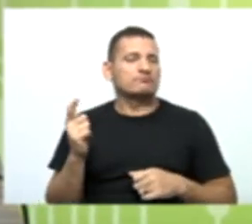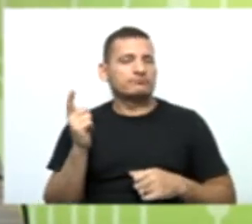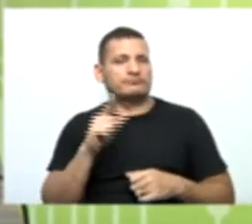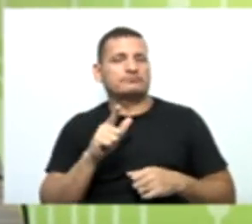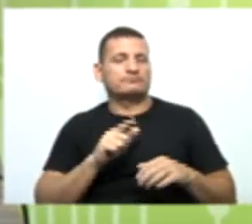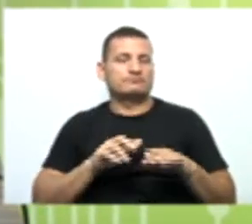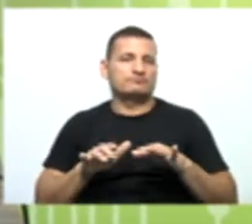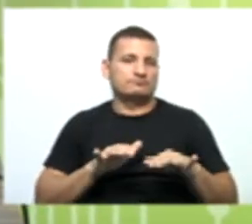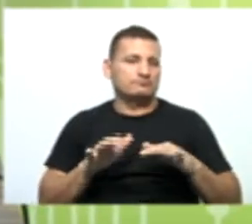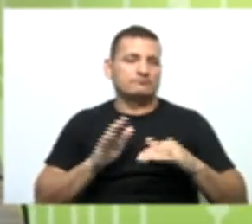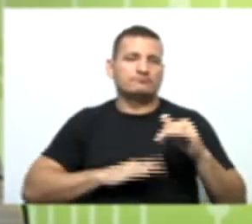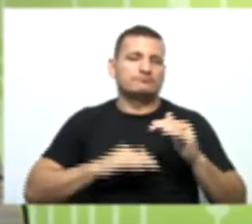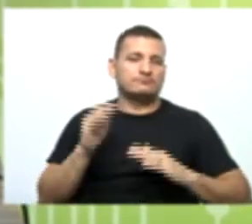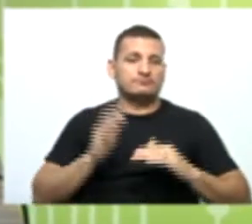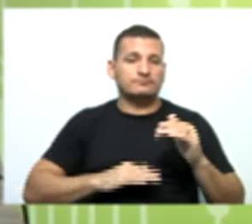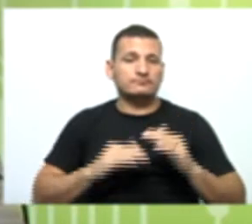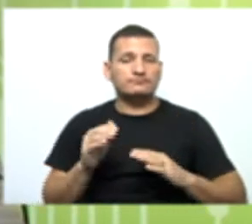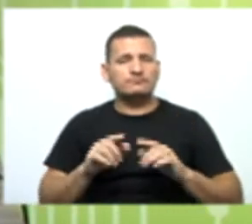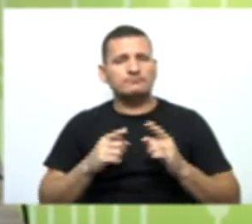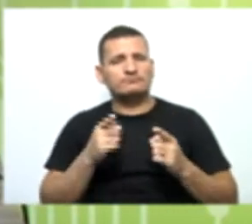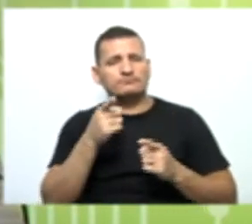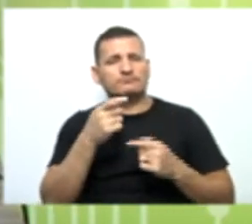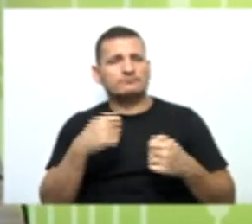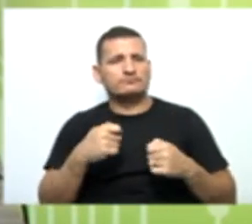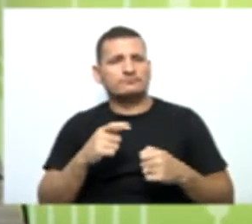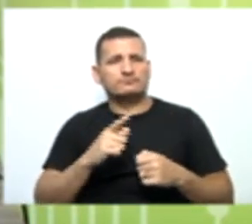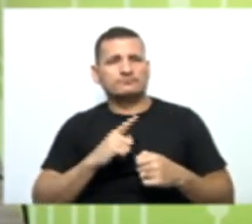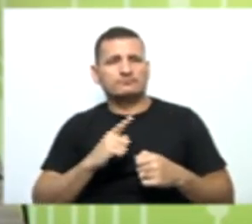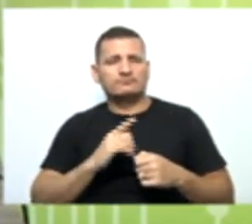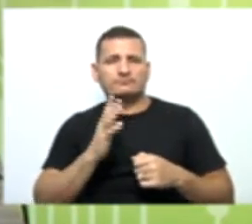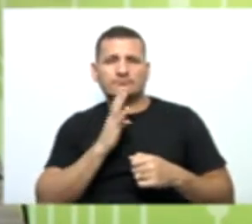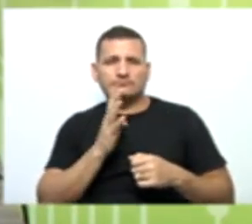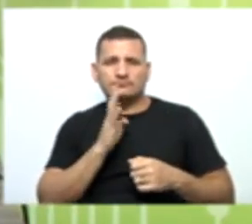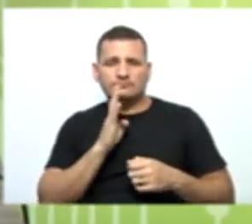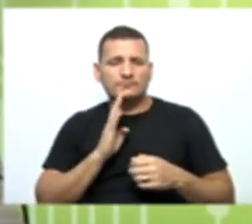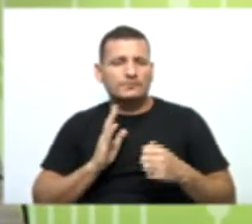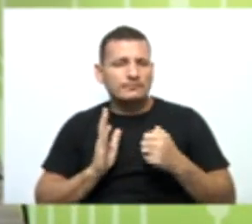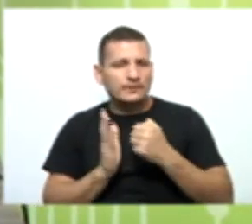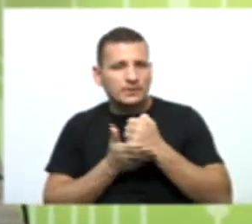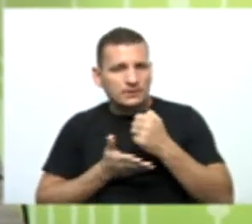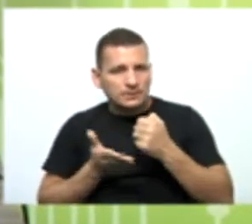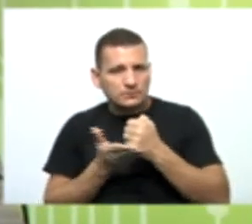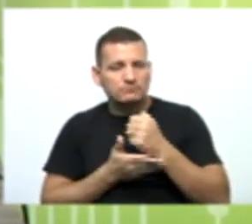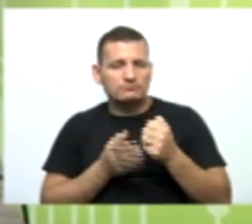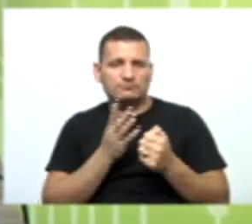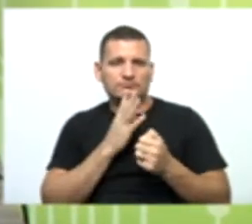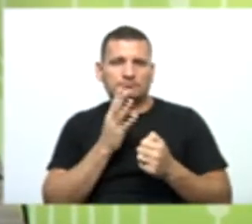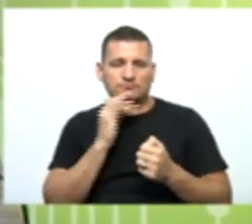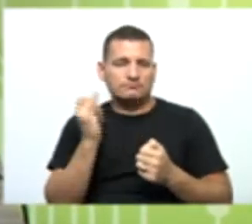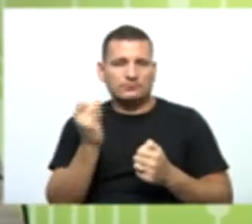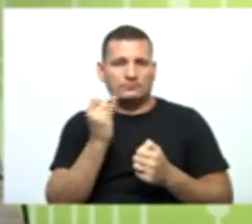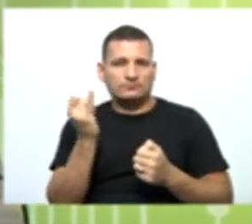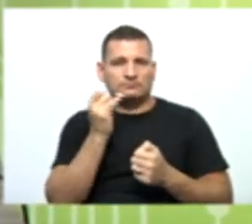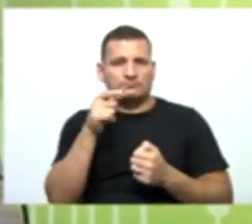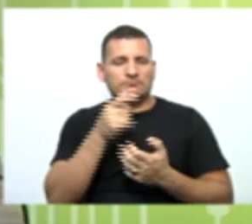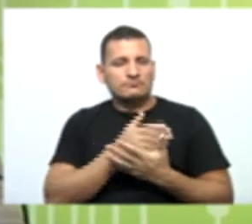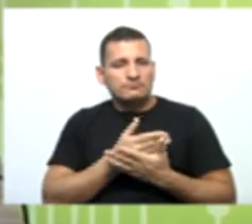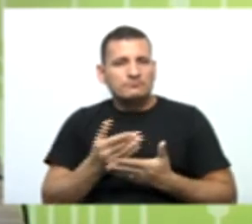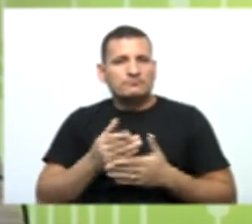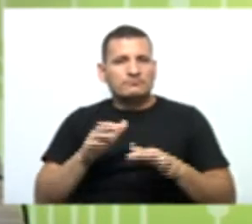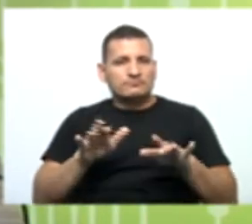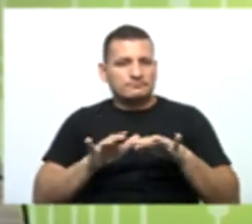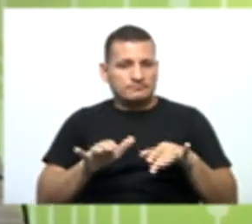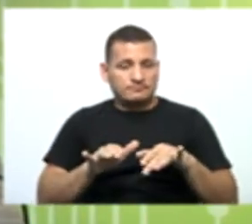ser um programador. Mas você precisa ter conhecimentos básicos, conhecimentos fundamentais para começar a programar.